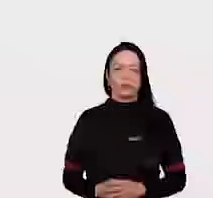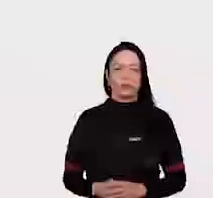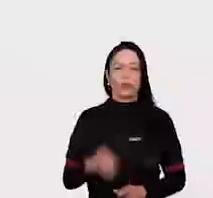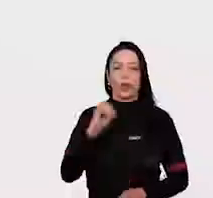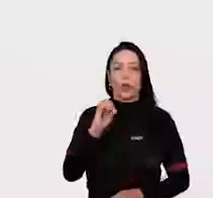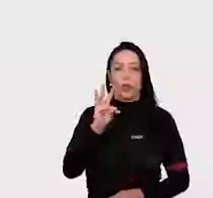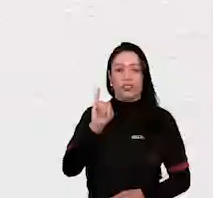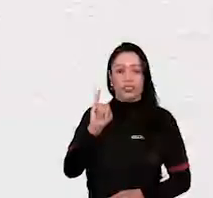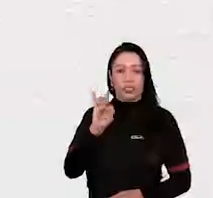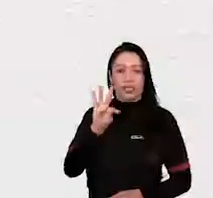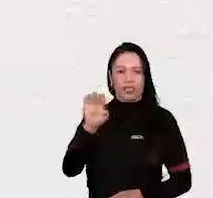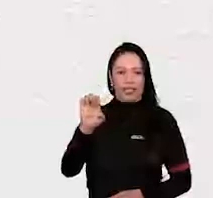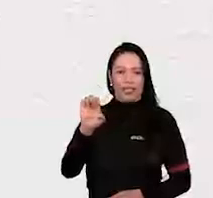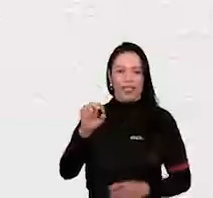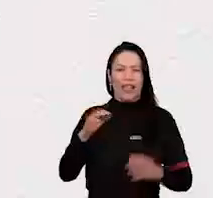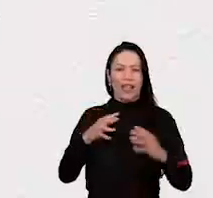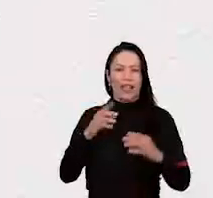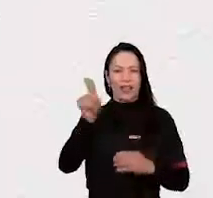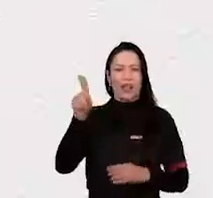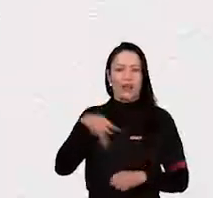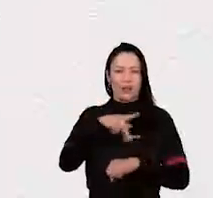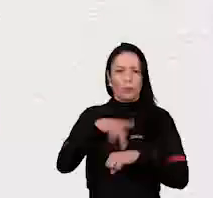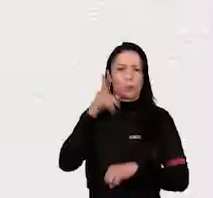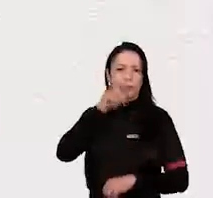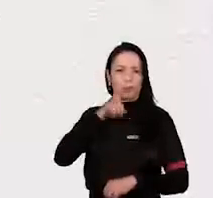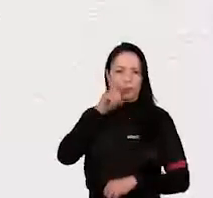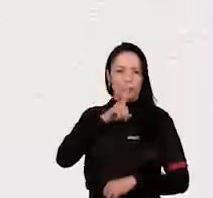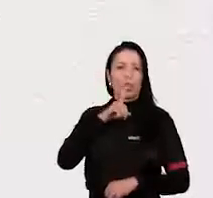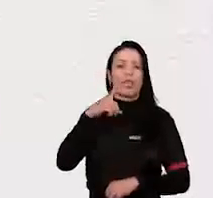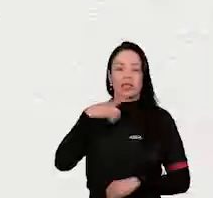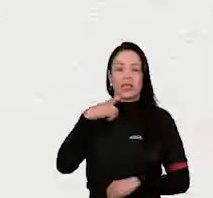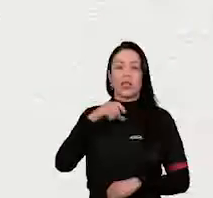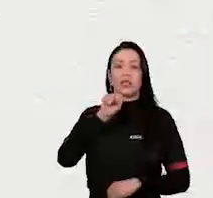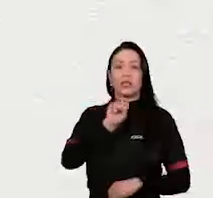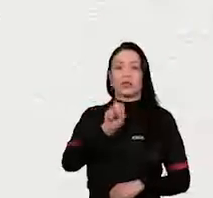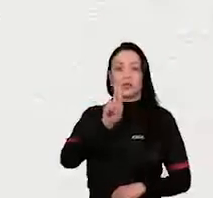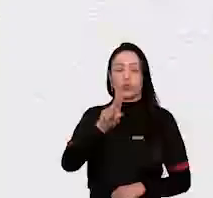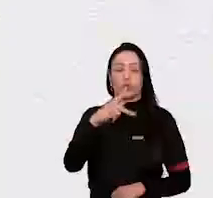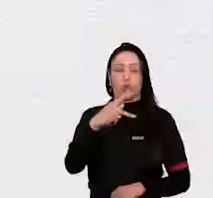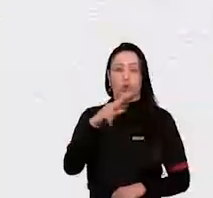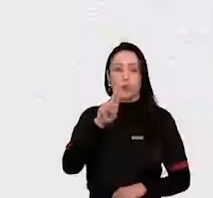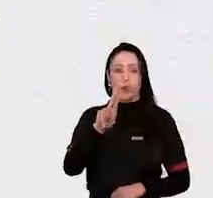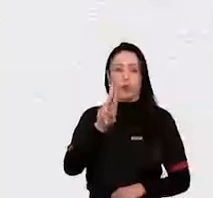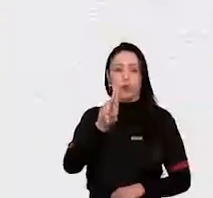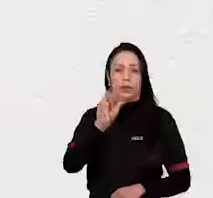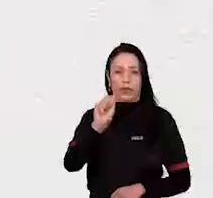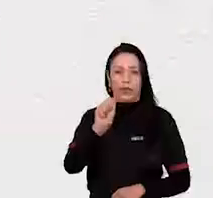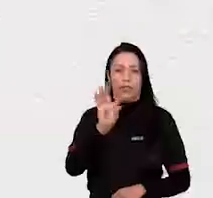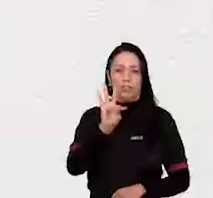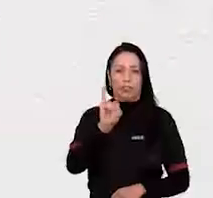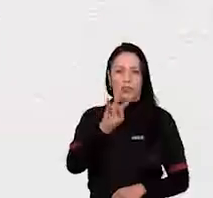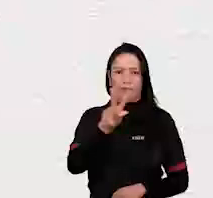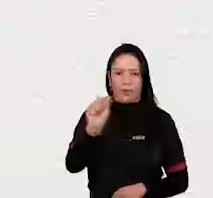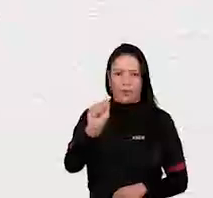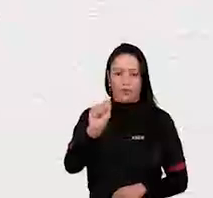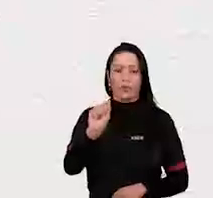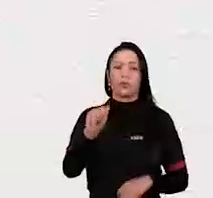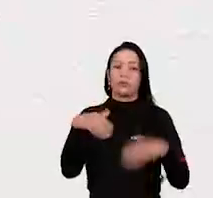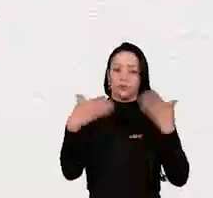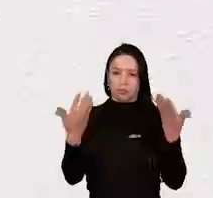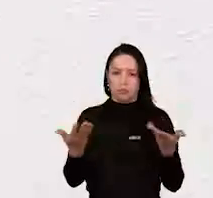Otite, os americanos chamam de supurativa, nós temos a tendência de chamar de purulenta, tanto faz o que você vai